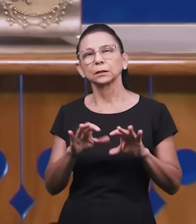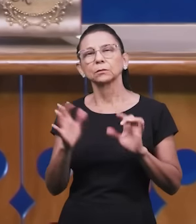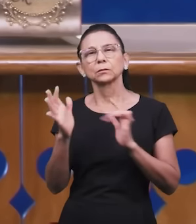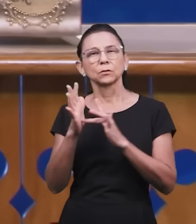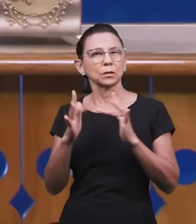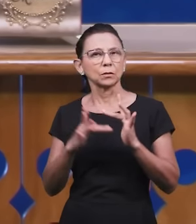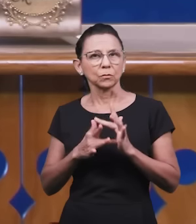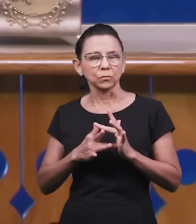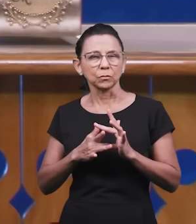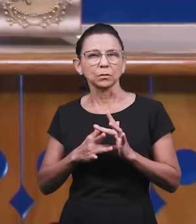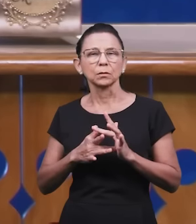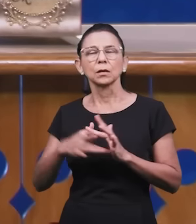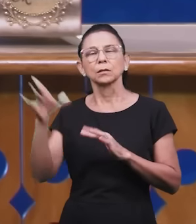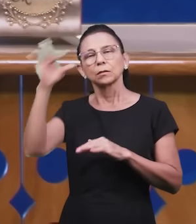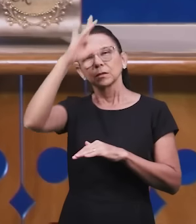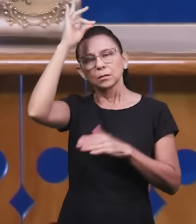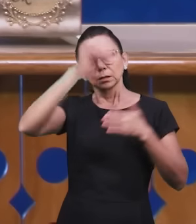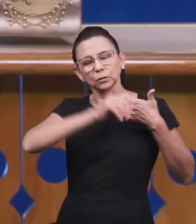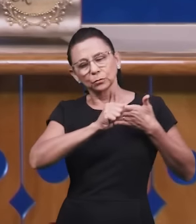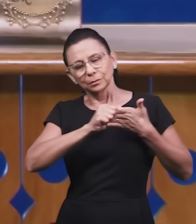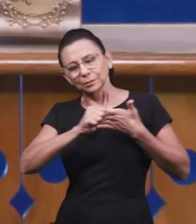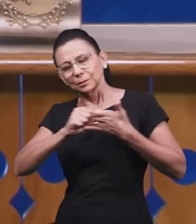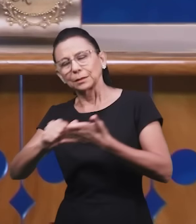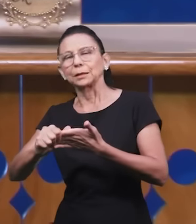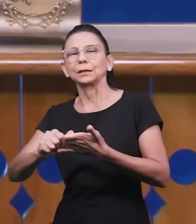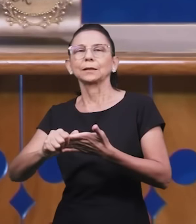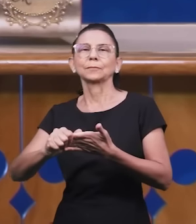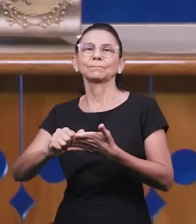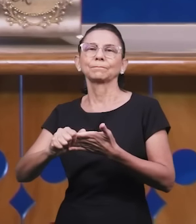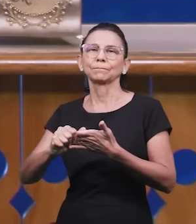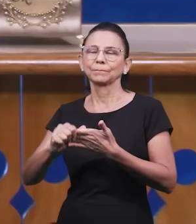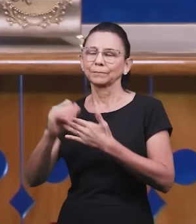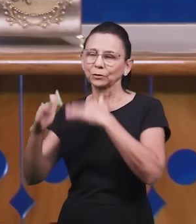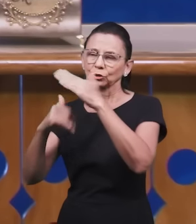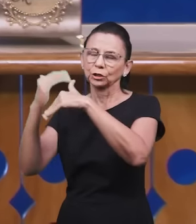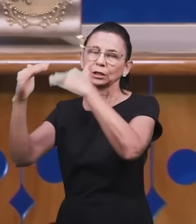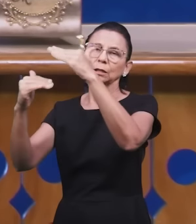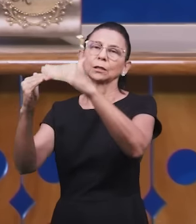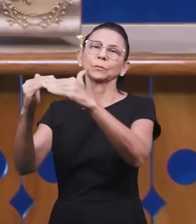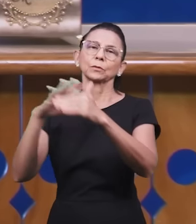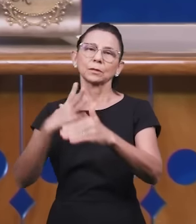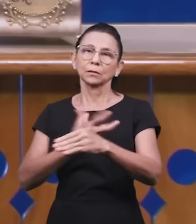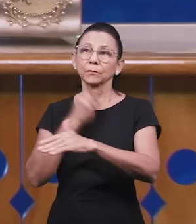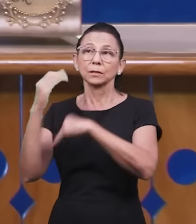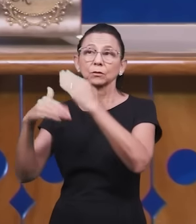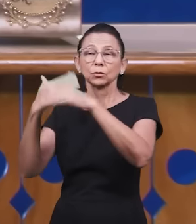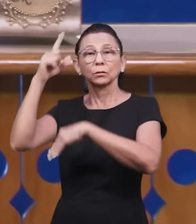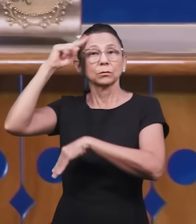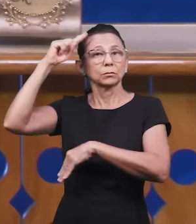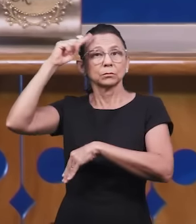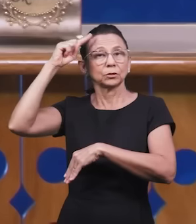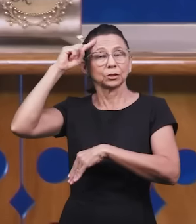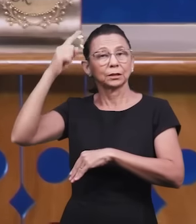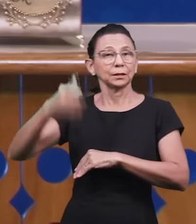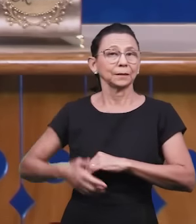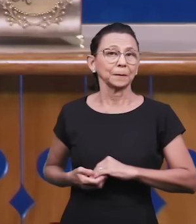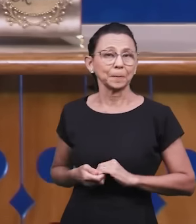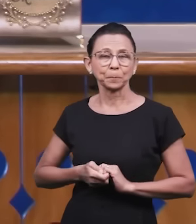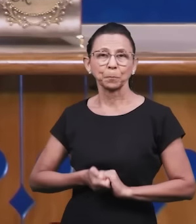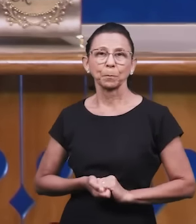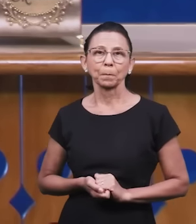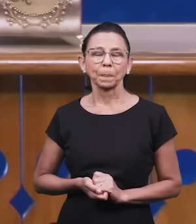que vai nos instruir no caminho, porque não podemos parar no caminho. O caminho é dinâmico, a salvação é dinâmica. É Ele